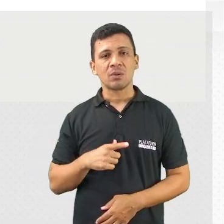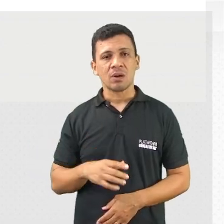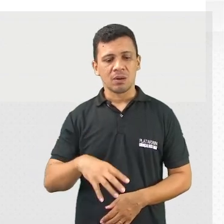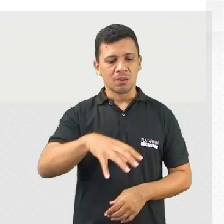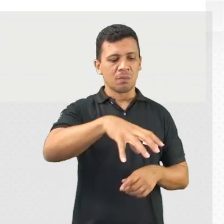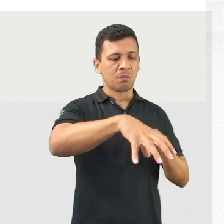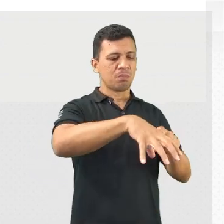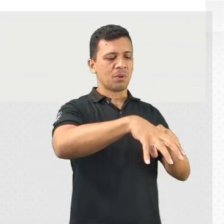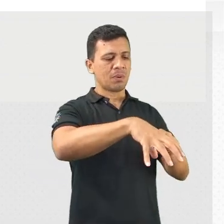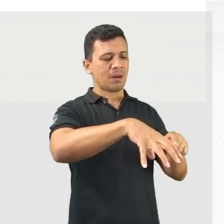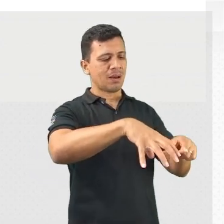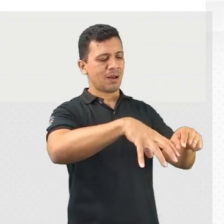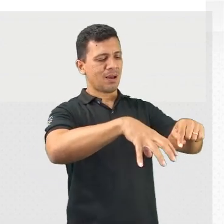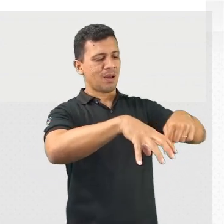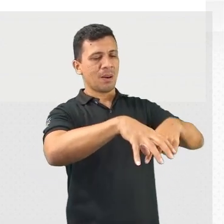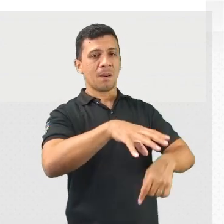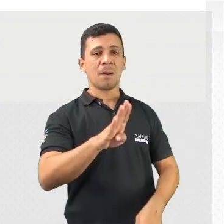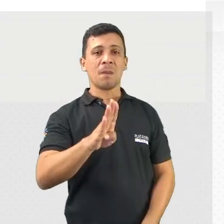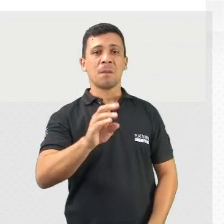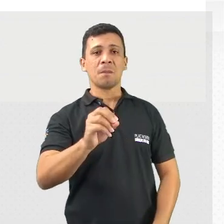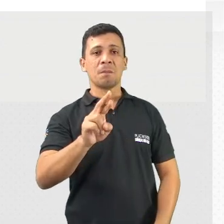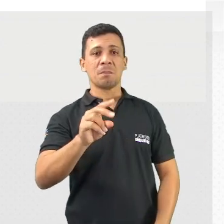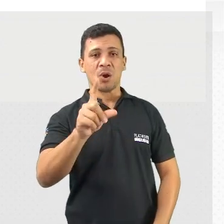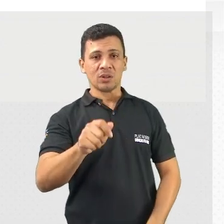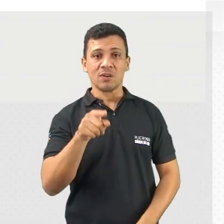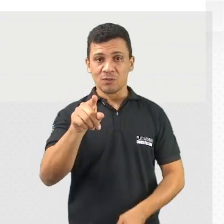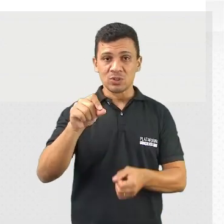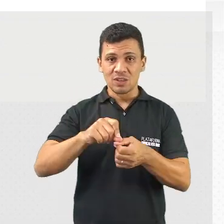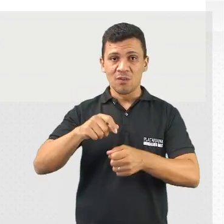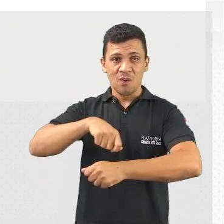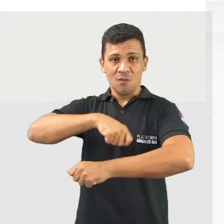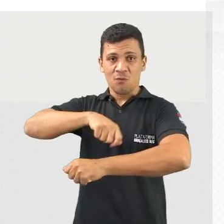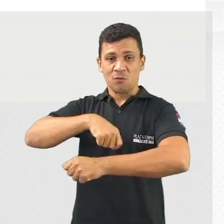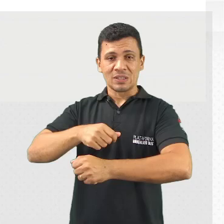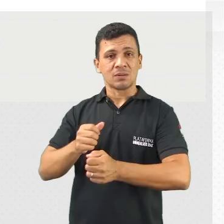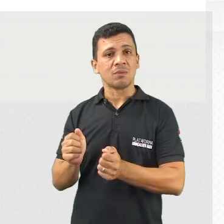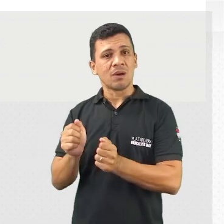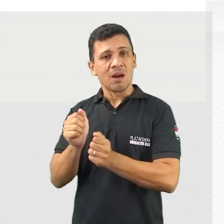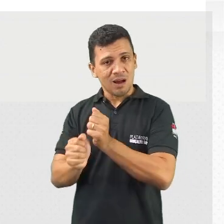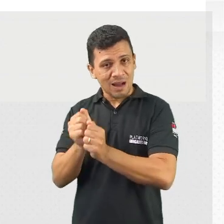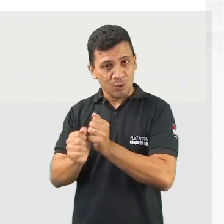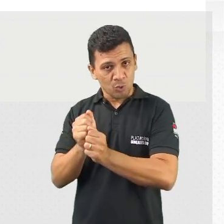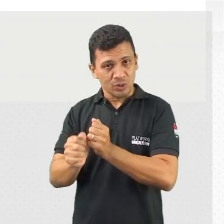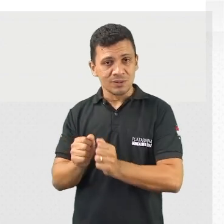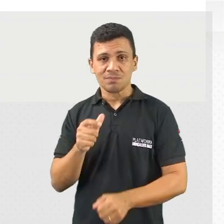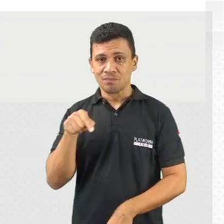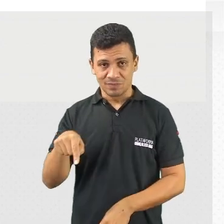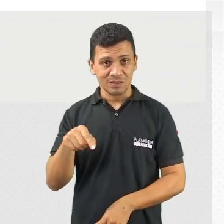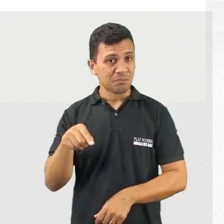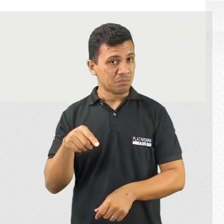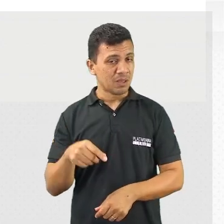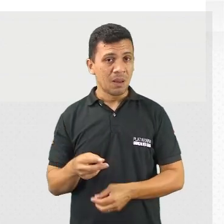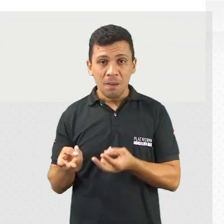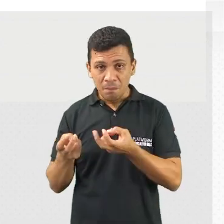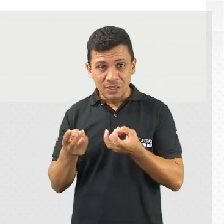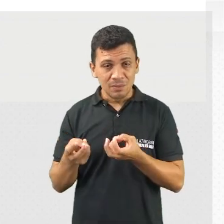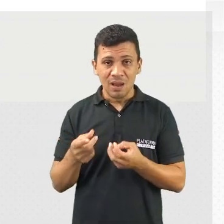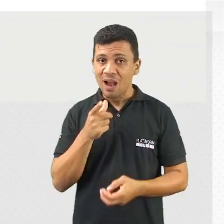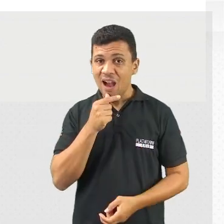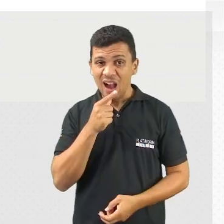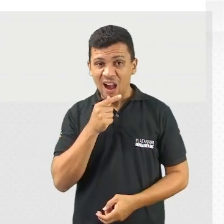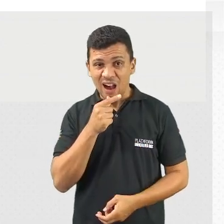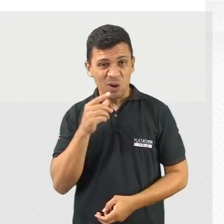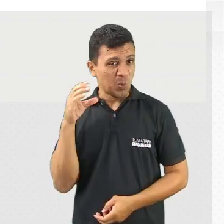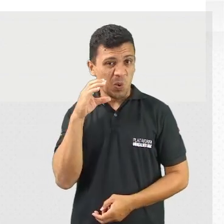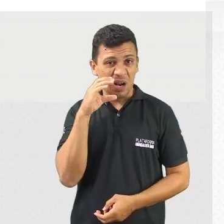panela. Esse exemplo a gente percebe em casa. Quando tu está, por exemplo, fazendo arroz, a água está no fogo, pode perceber, quando a água já está bem quente,